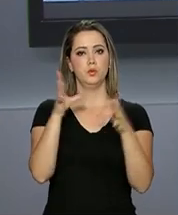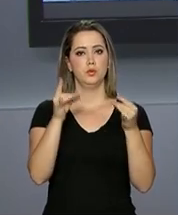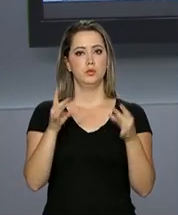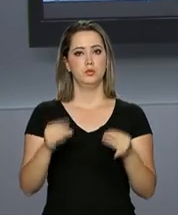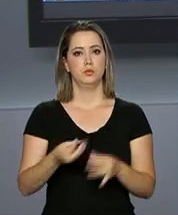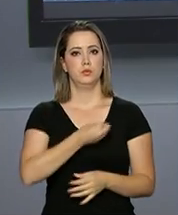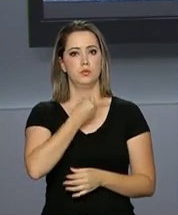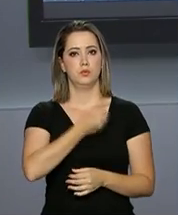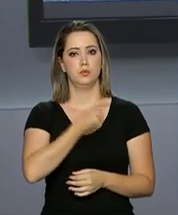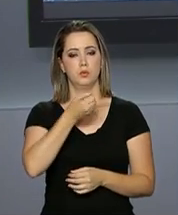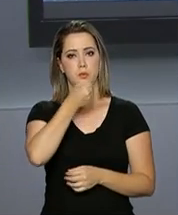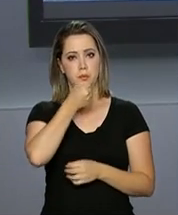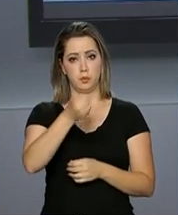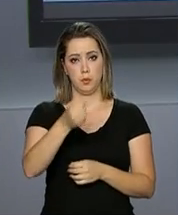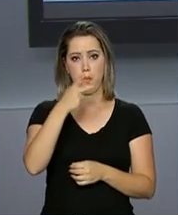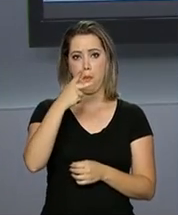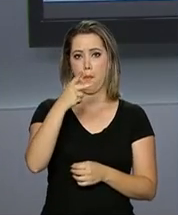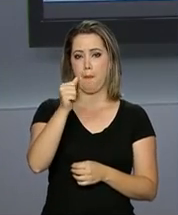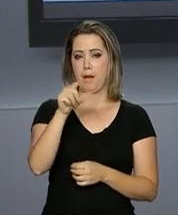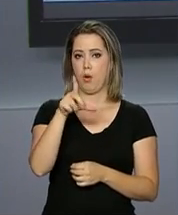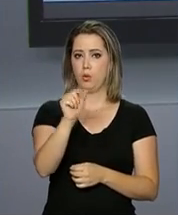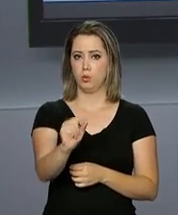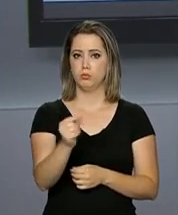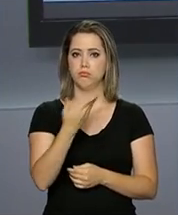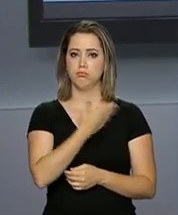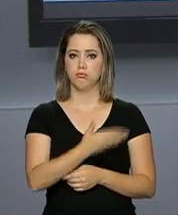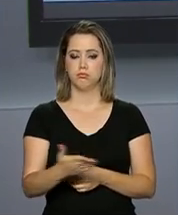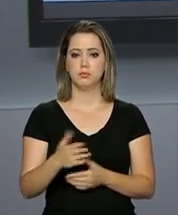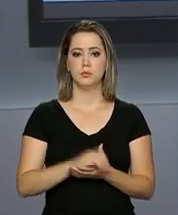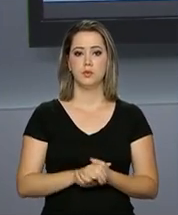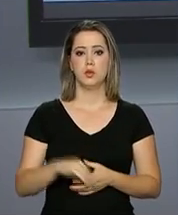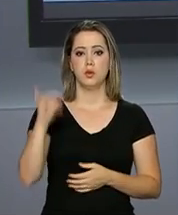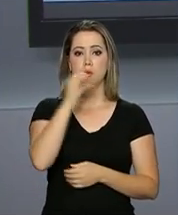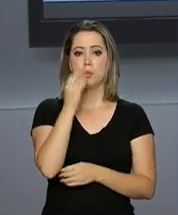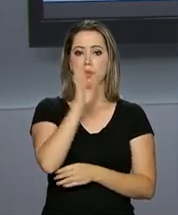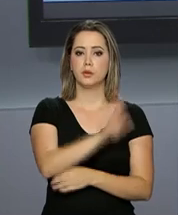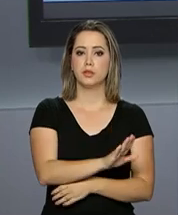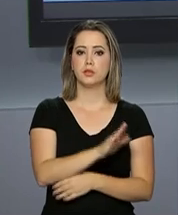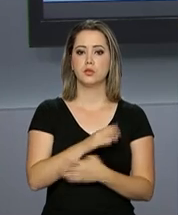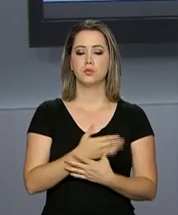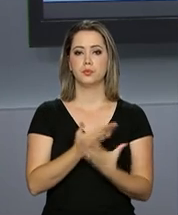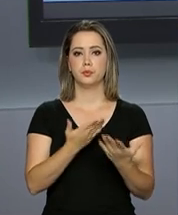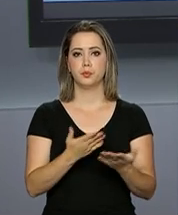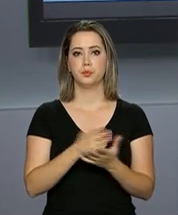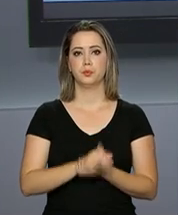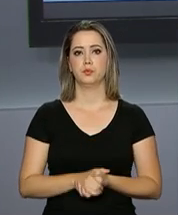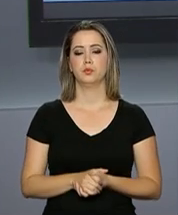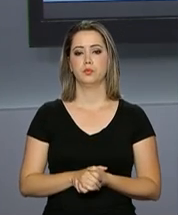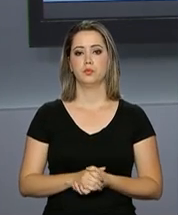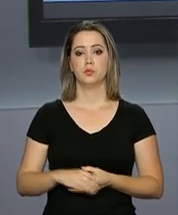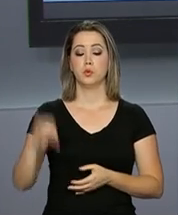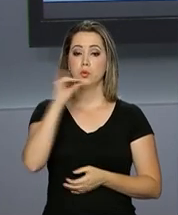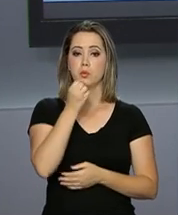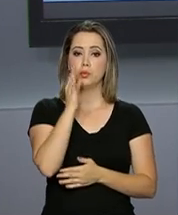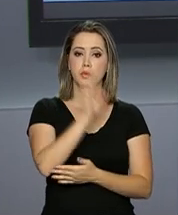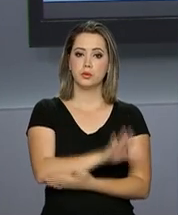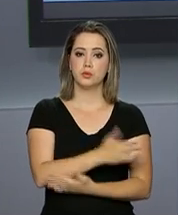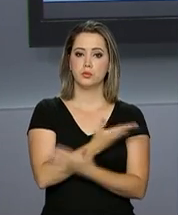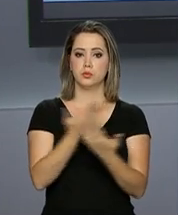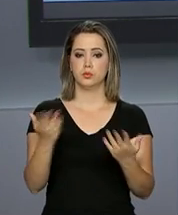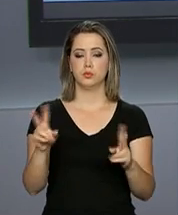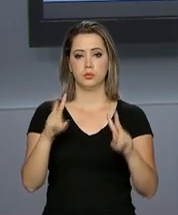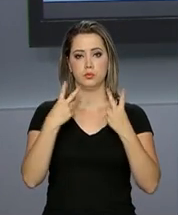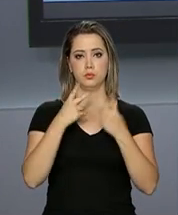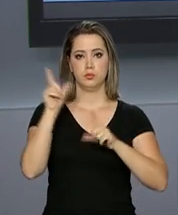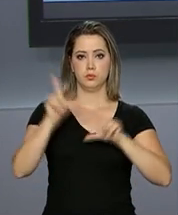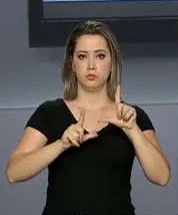detalhes ao vivo nós vamos conhecer com rep Paulo lávia Olá Paulo boa tarde para você olá Roberto Boa tarde Boa tarde